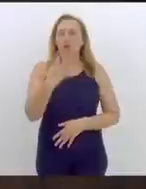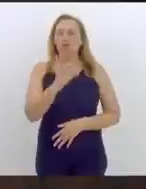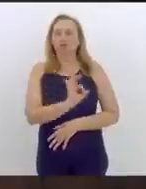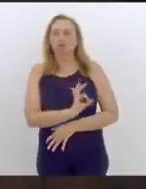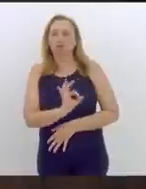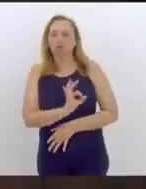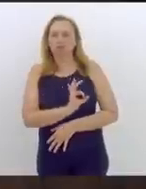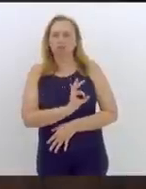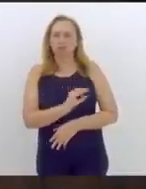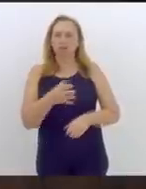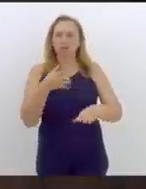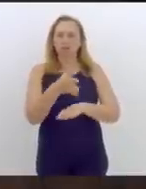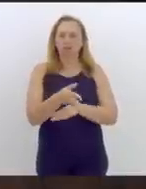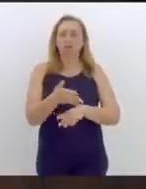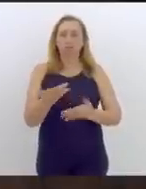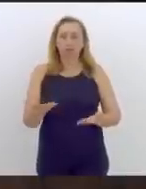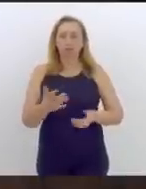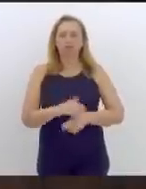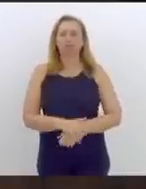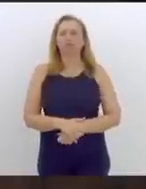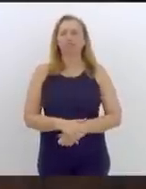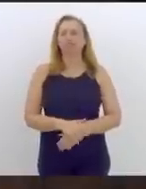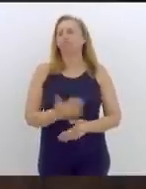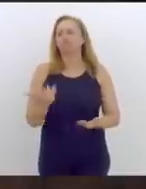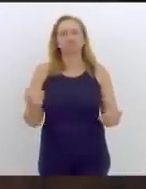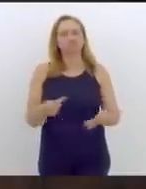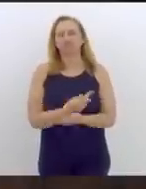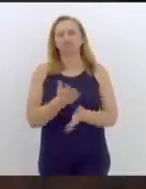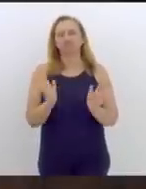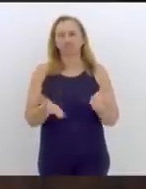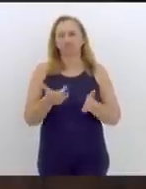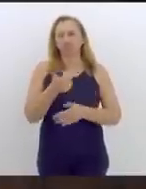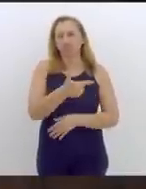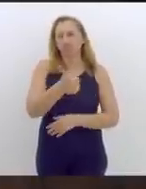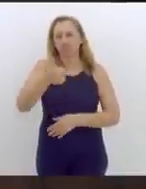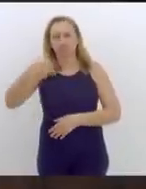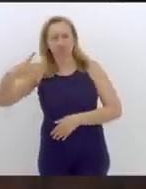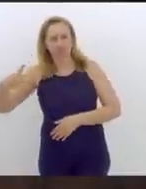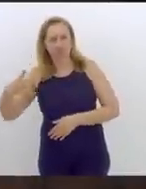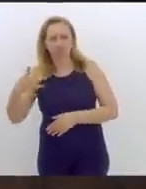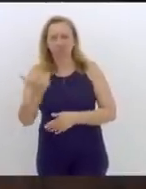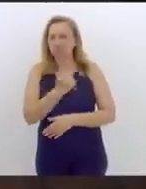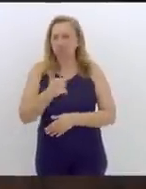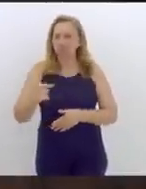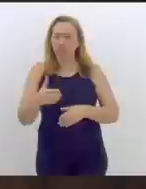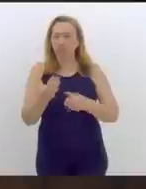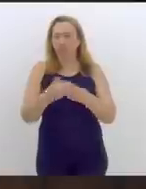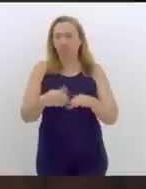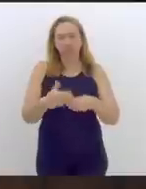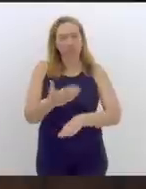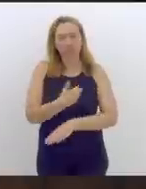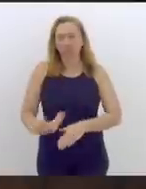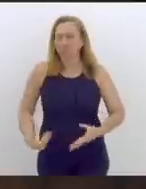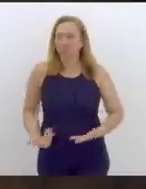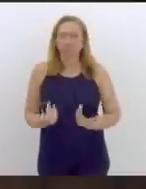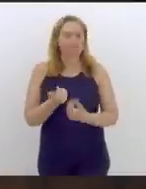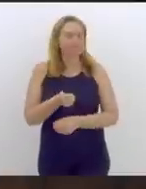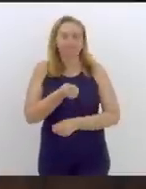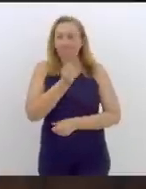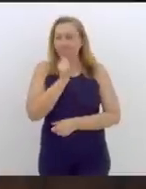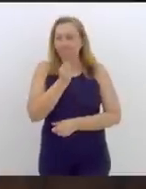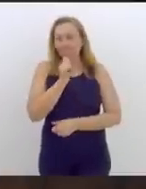mês daqui a pouco você já tava antigo né o coisa que não acontece hoje que desde 2014 que não tem um concurso público então na realidade